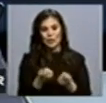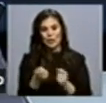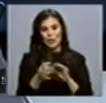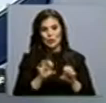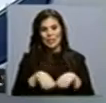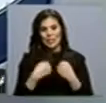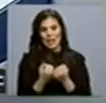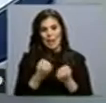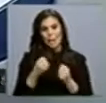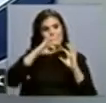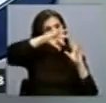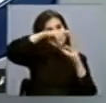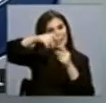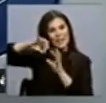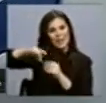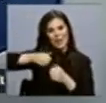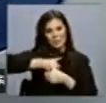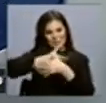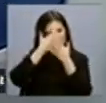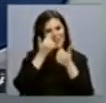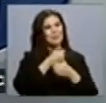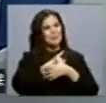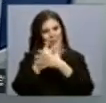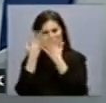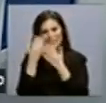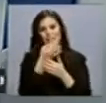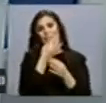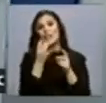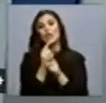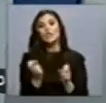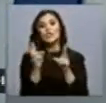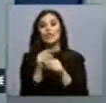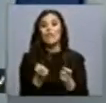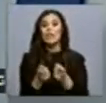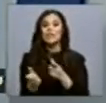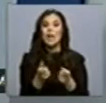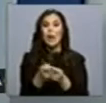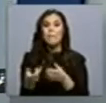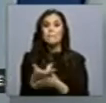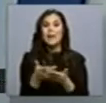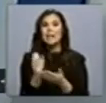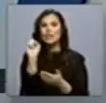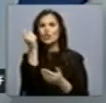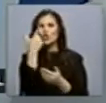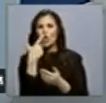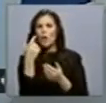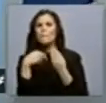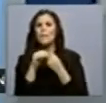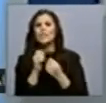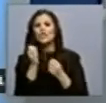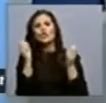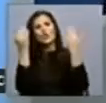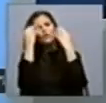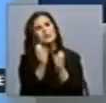Bom dia, Estela. Vamos falar sobre novidades da estrela mais próxima para além do Sol e que novidades é que são